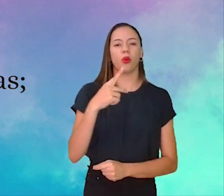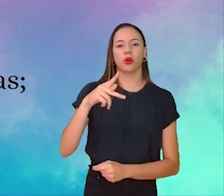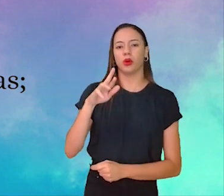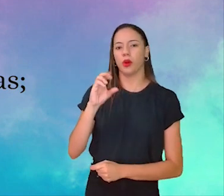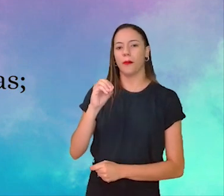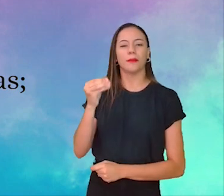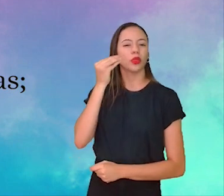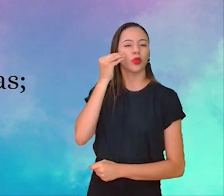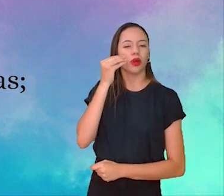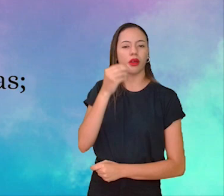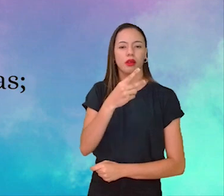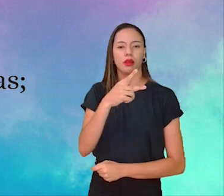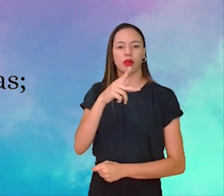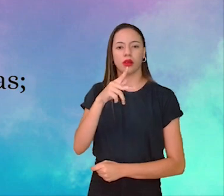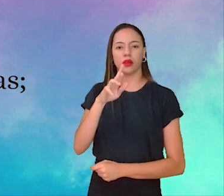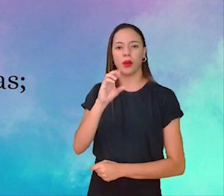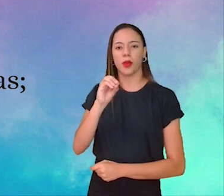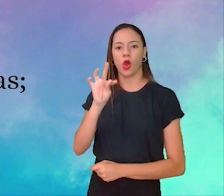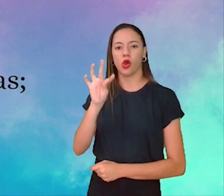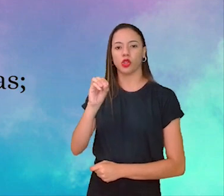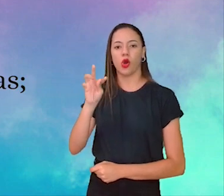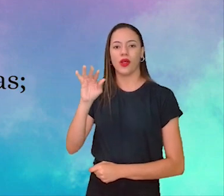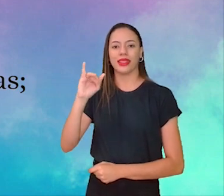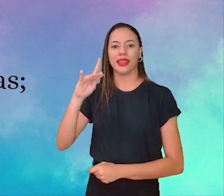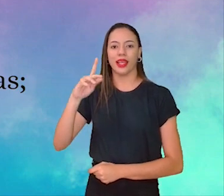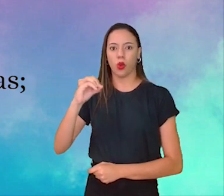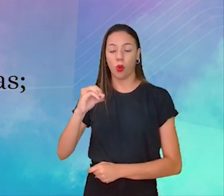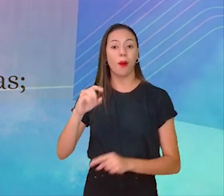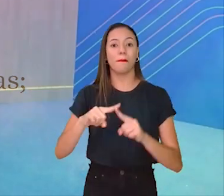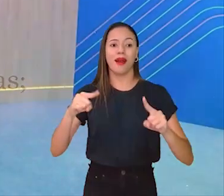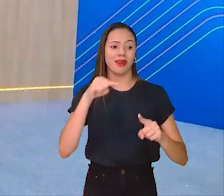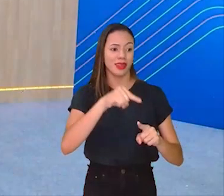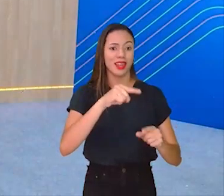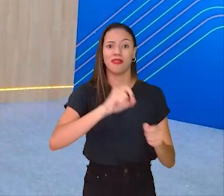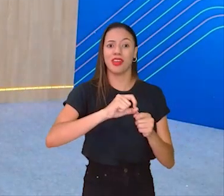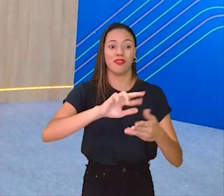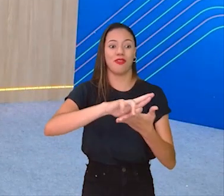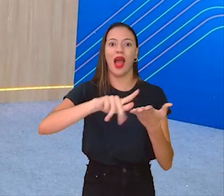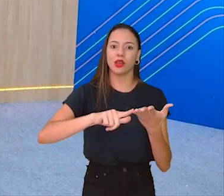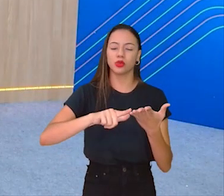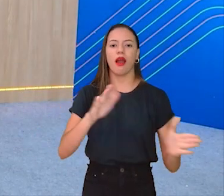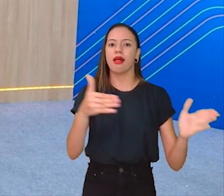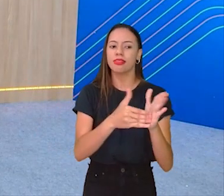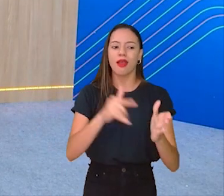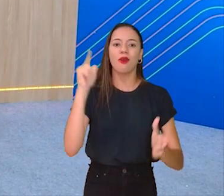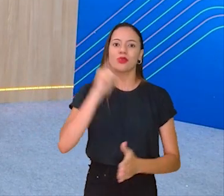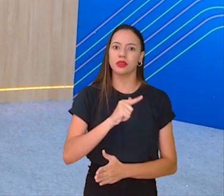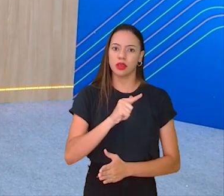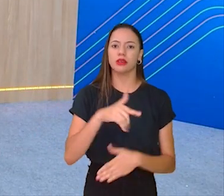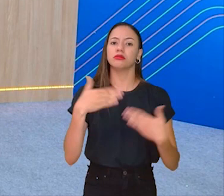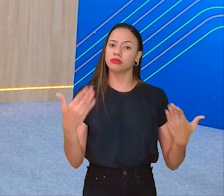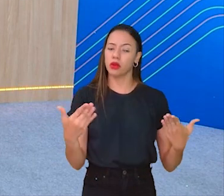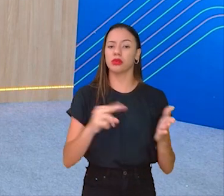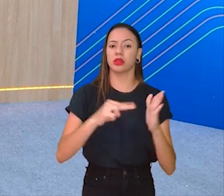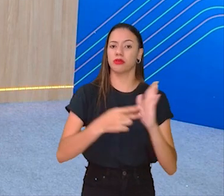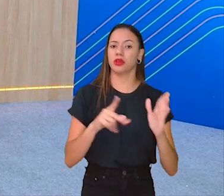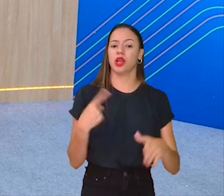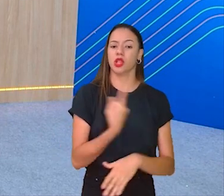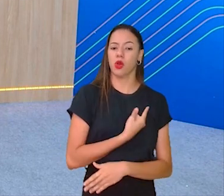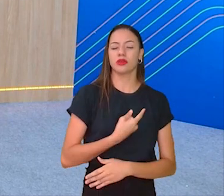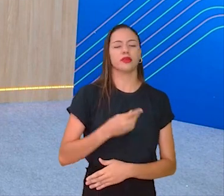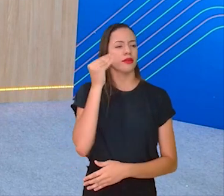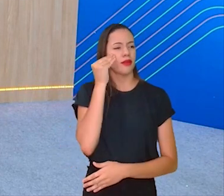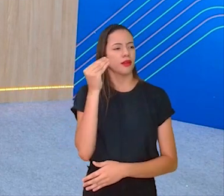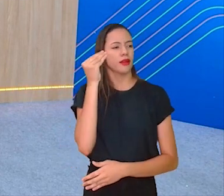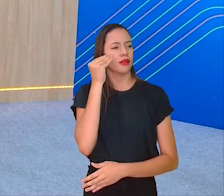errado. Então, para a gente fazer uma coisa nova, muitas vezes a gente vai errar bastante, vai poder estar tentando, vai estar